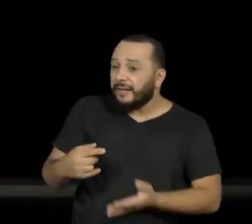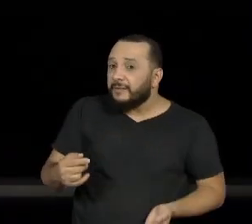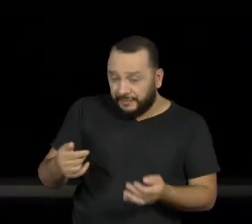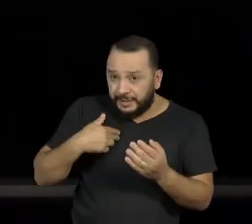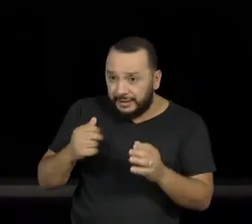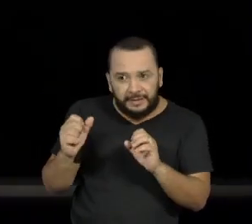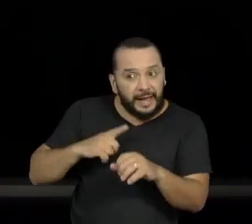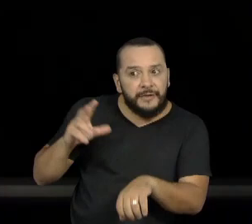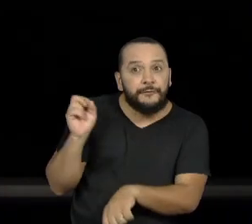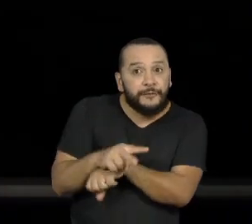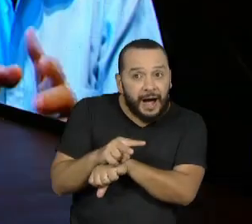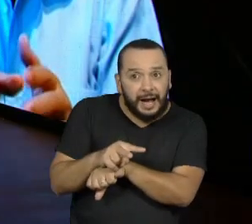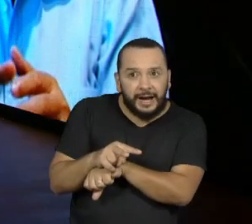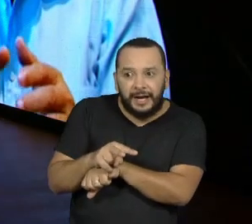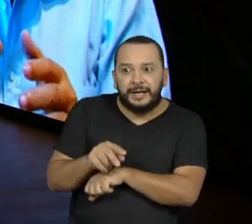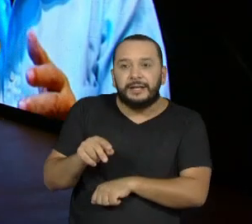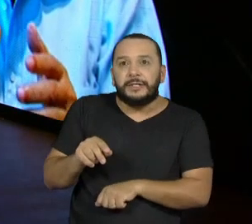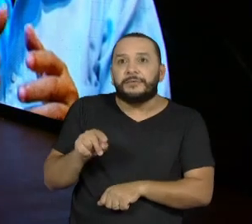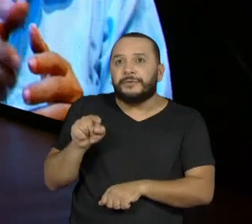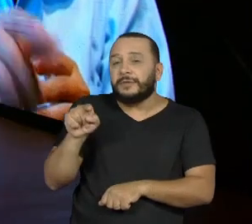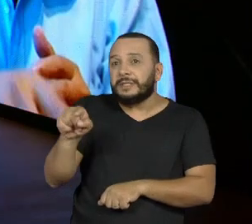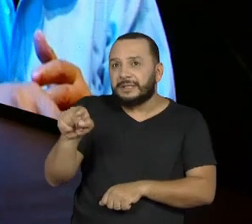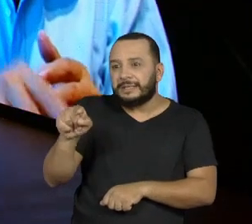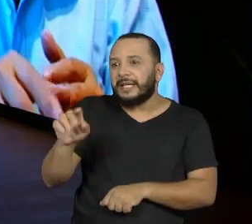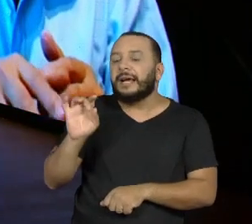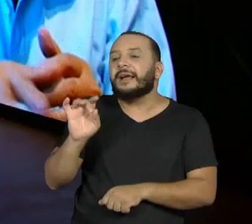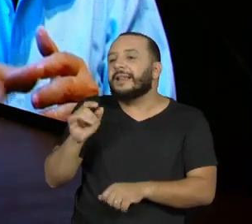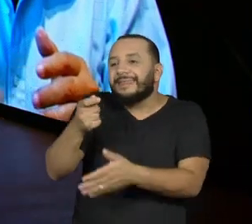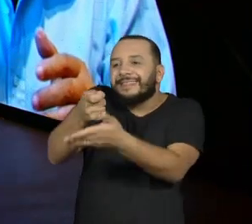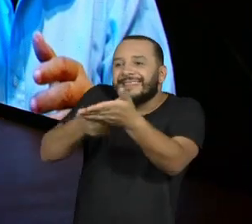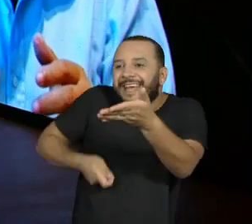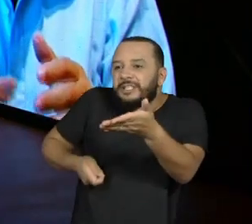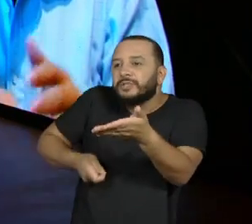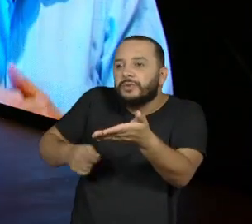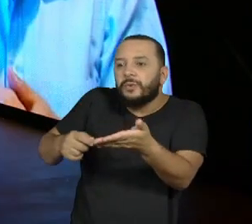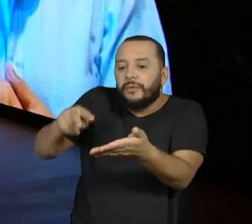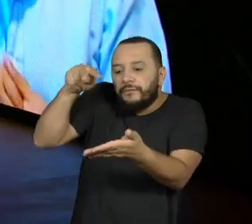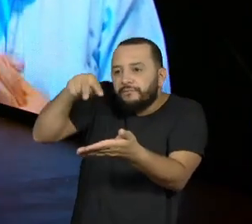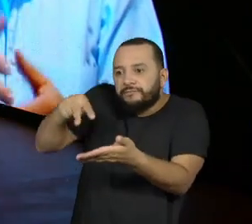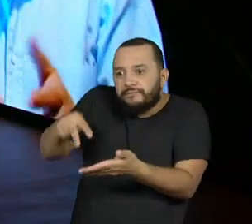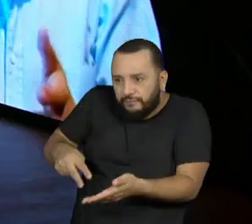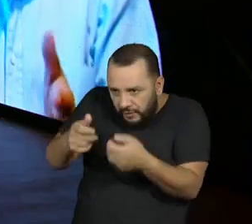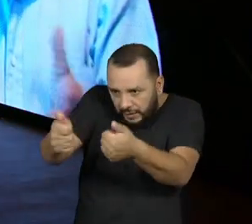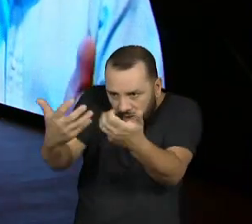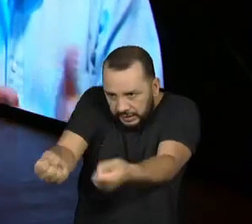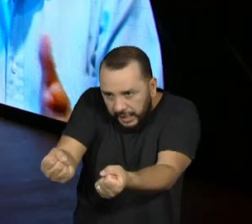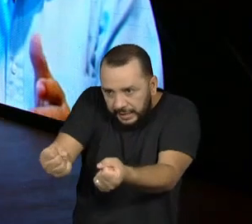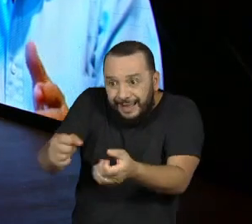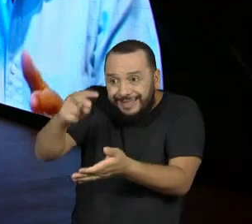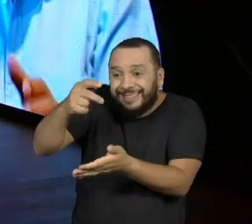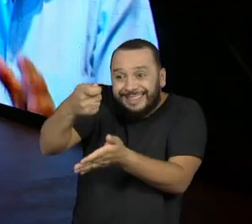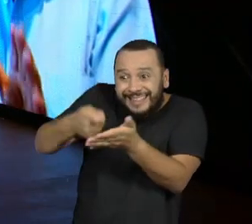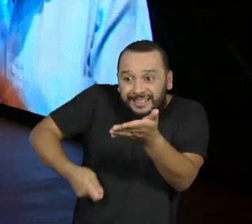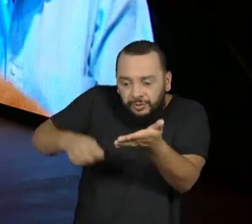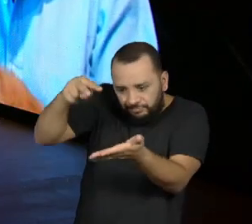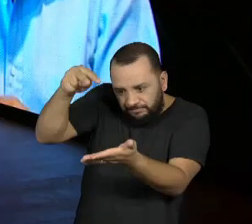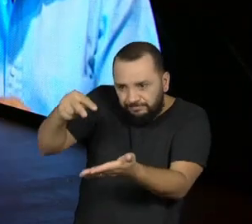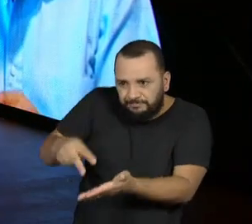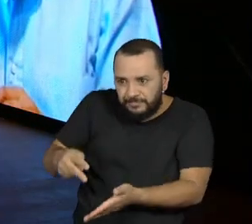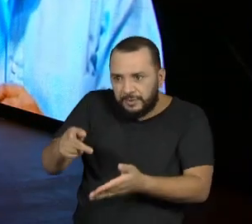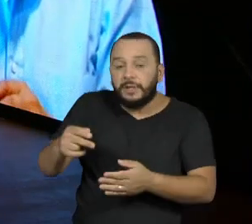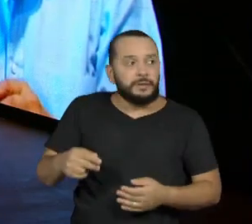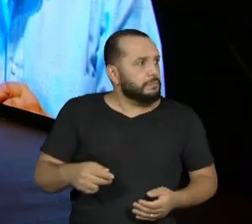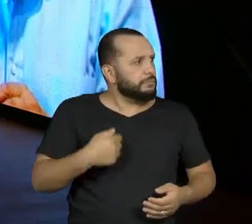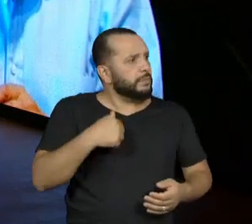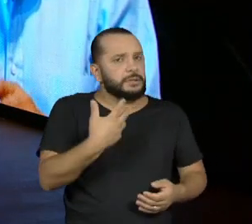uma vaga de copy desk, que seria revisor de texto dos repórteres. E você, pela sua ficha aqui, estava a ficha